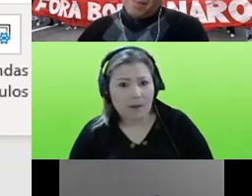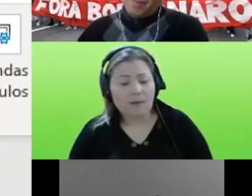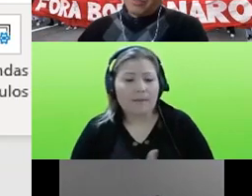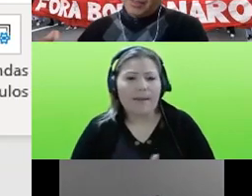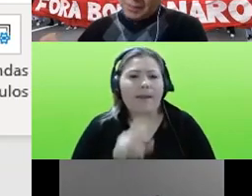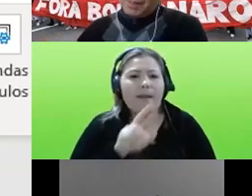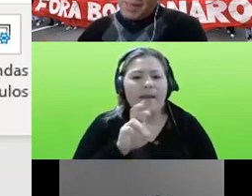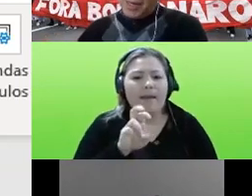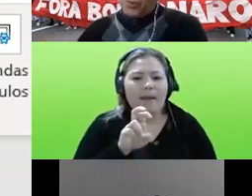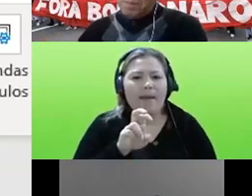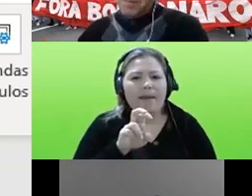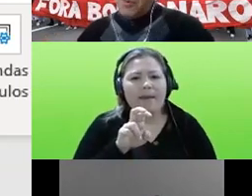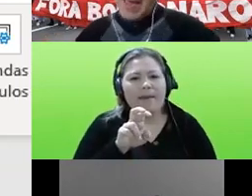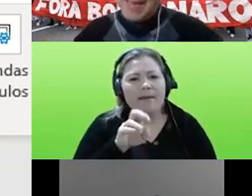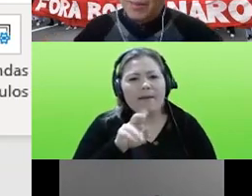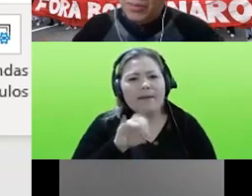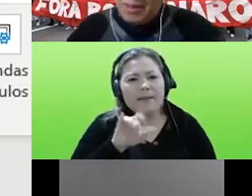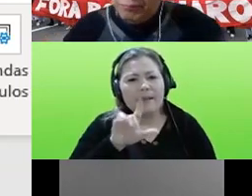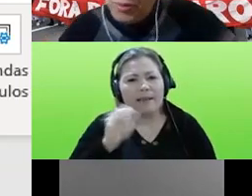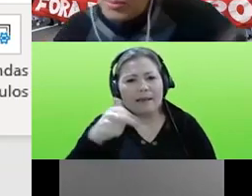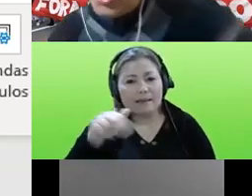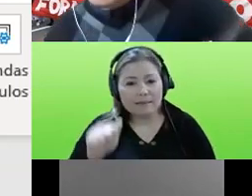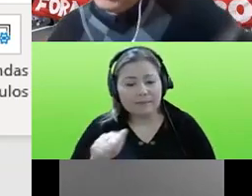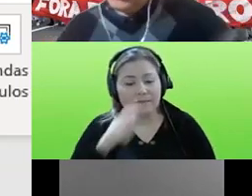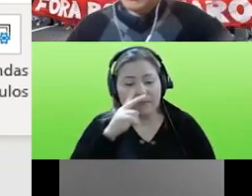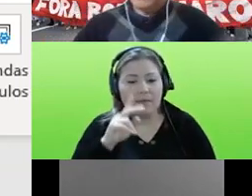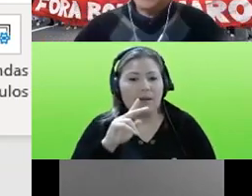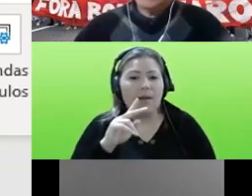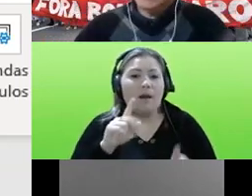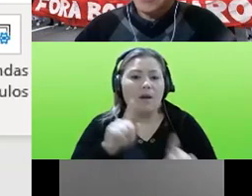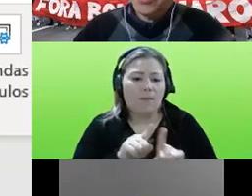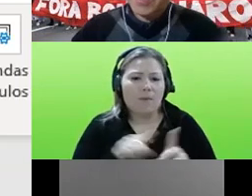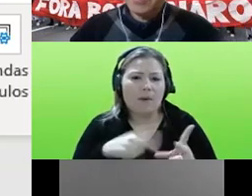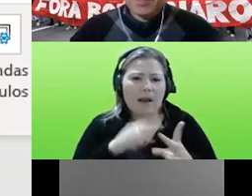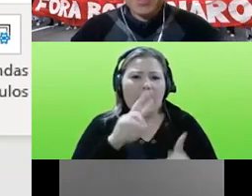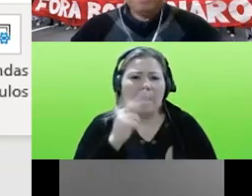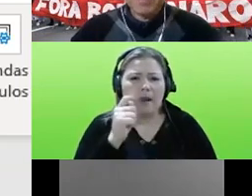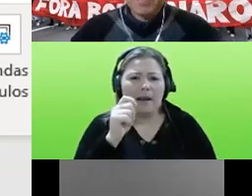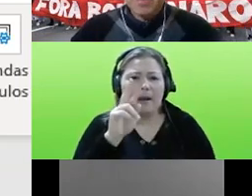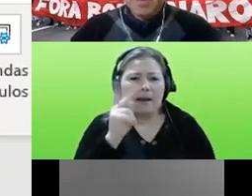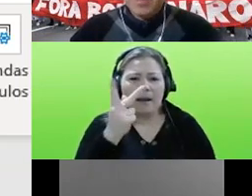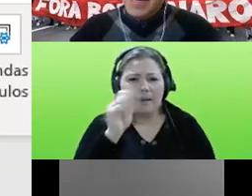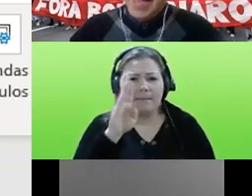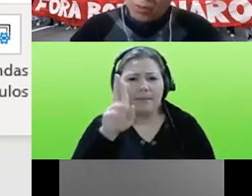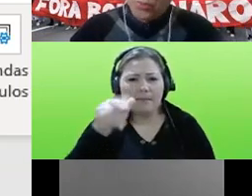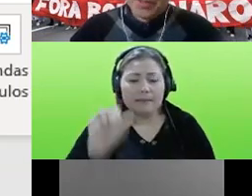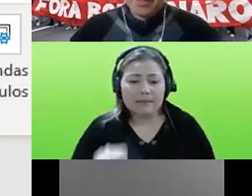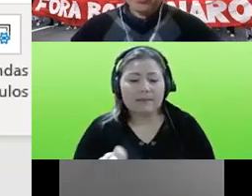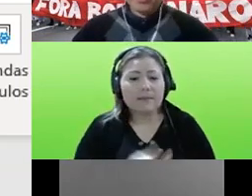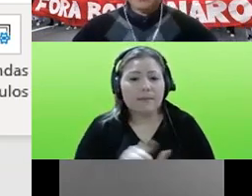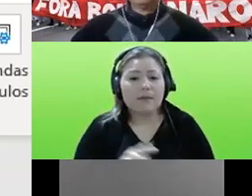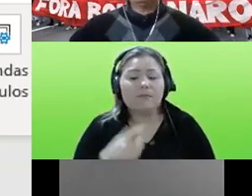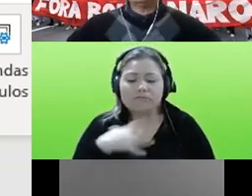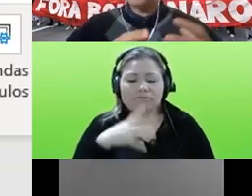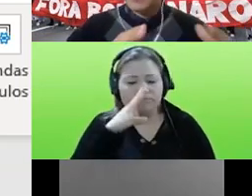O Habermas, que também ganhou um prêmio Hegel, então ele foi um autor que tinha tudo para ser um hegeliano de carteirinha, ele recusa